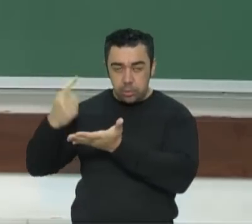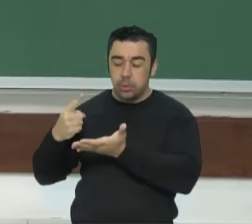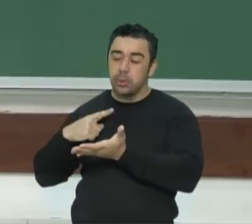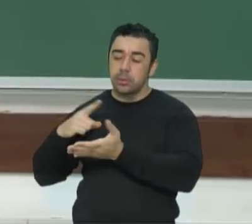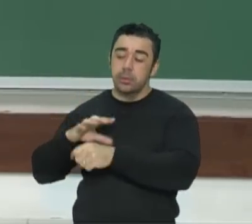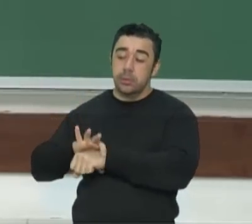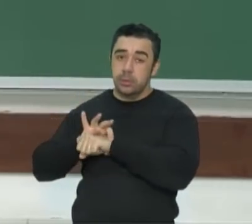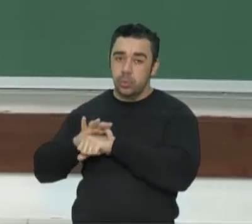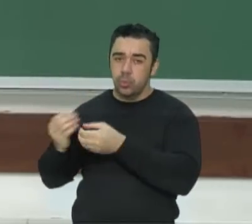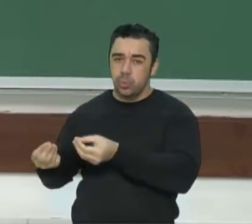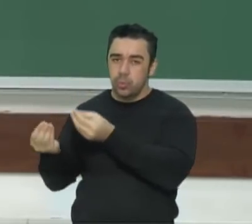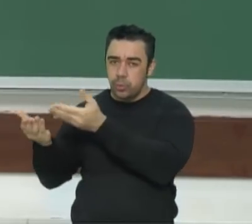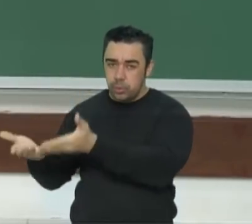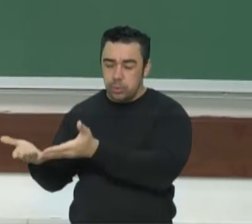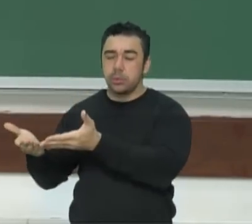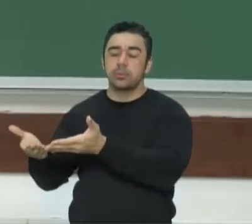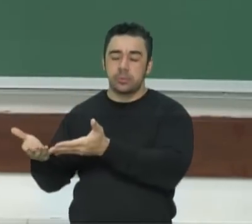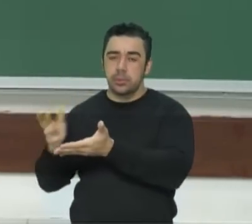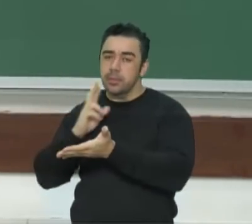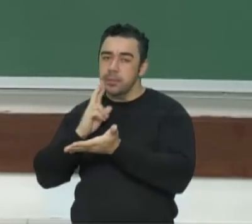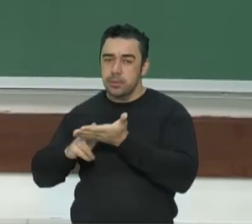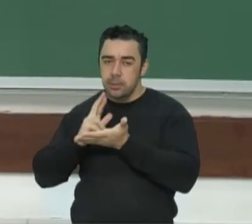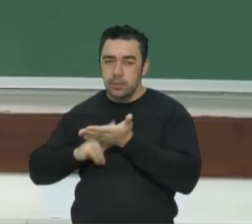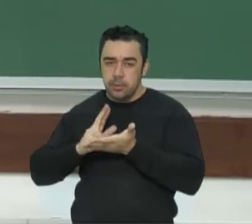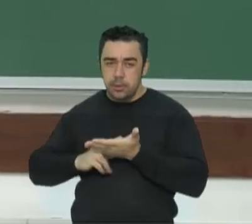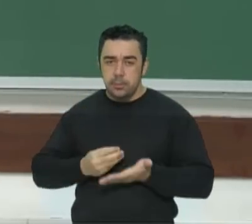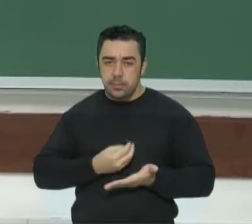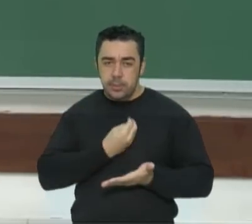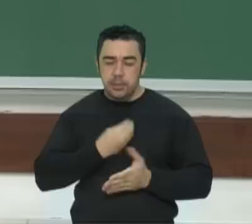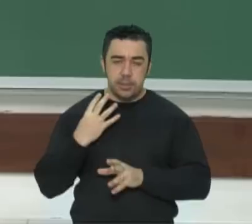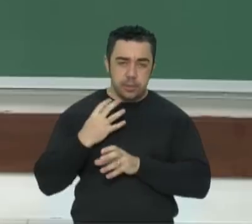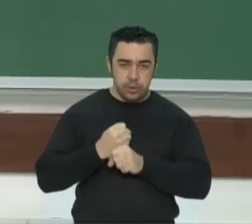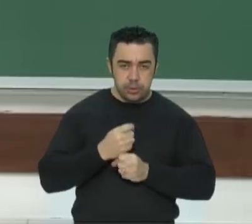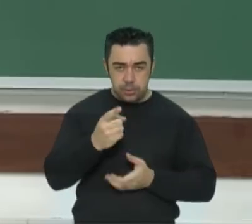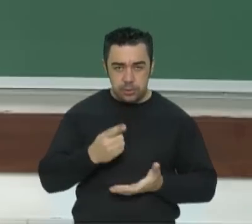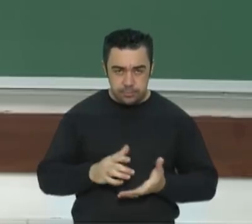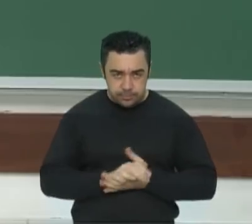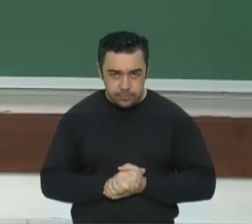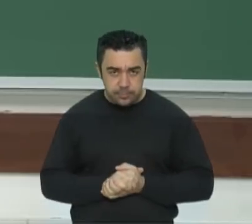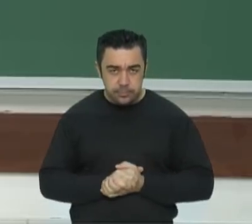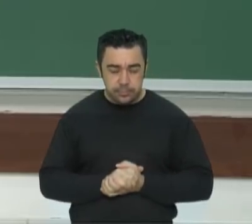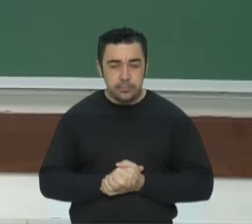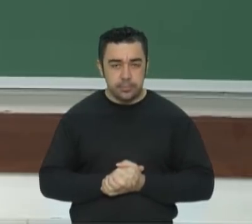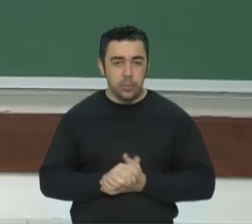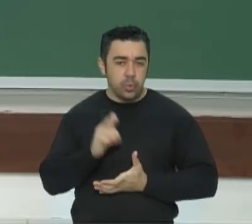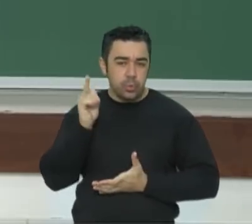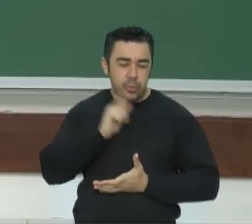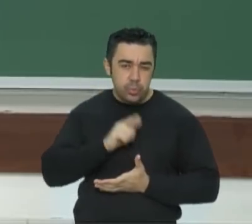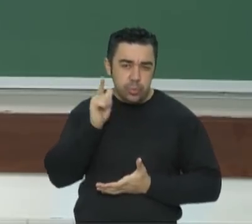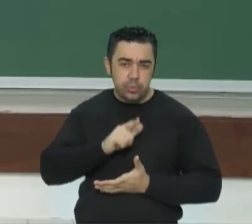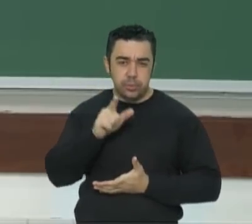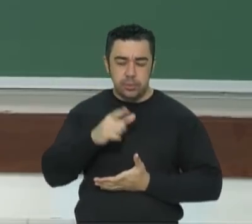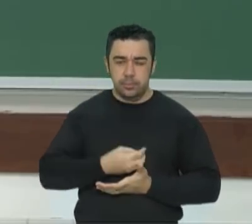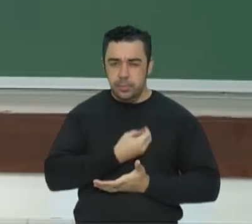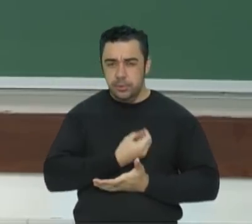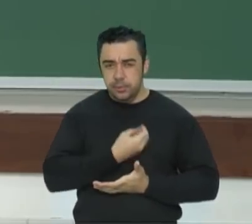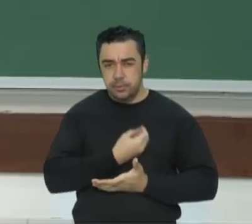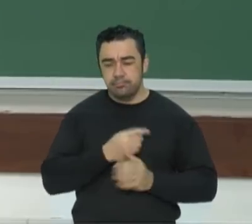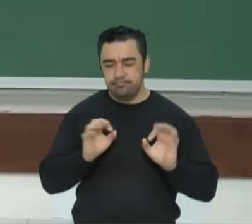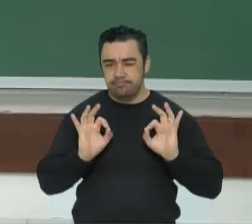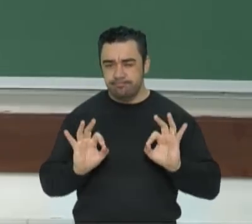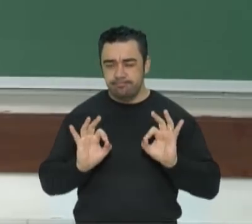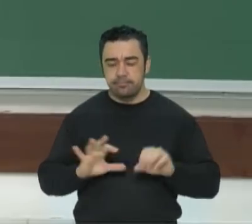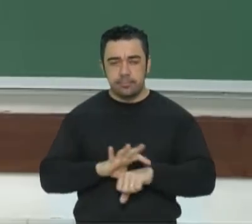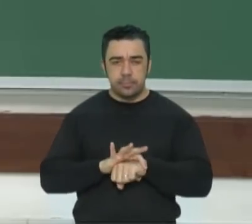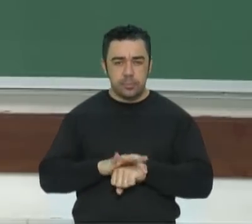você entregar na sua escola com segurança, tranquilidade, tudo certo, para também garantir sua presença e garantir